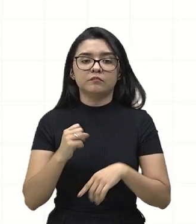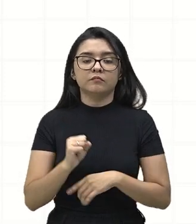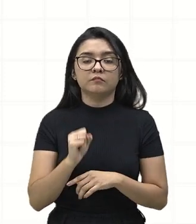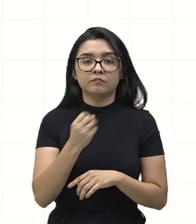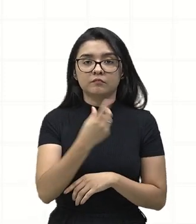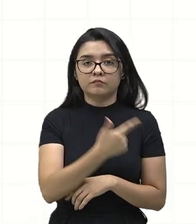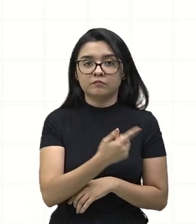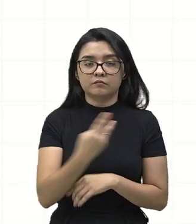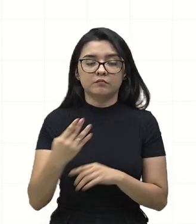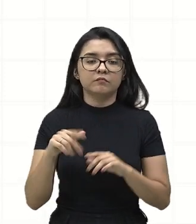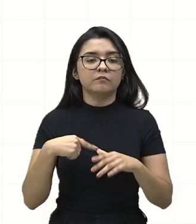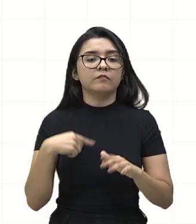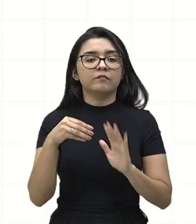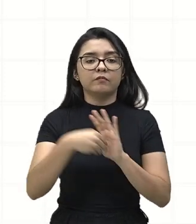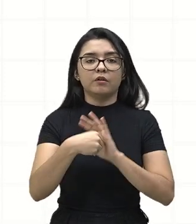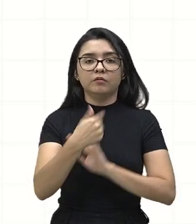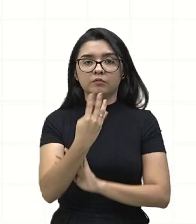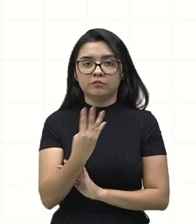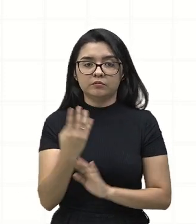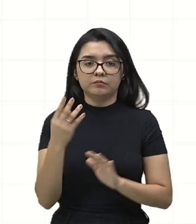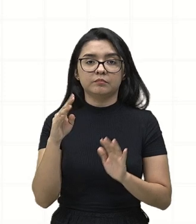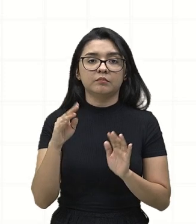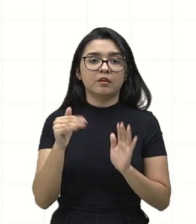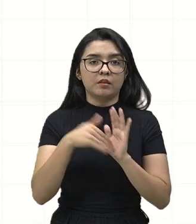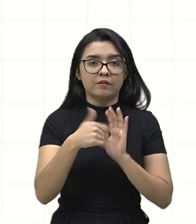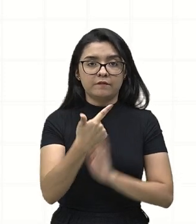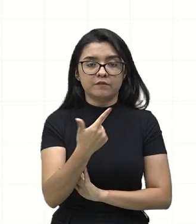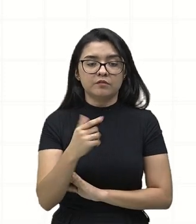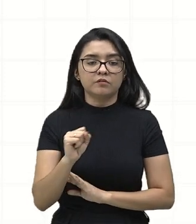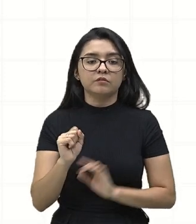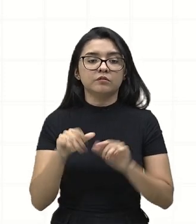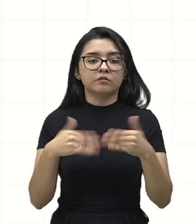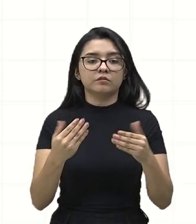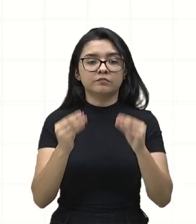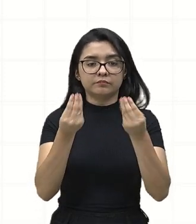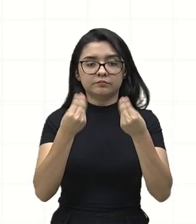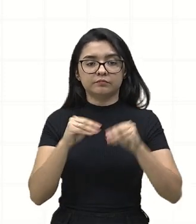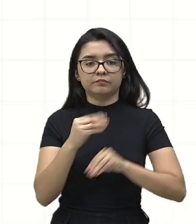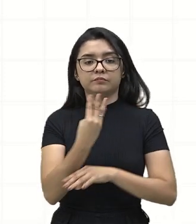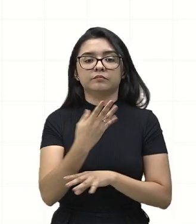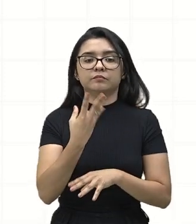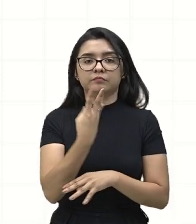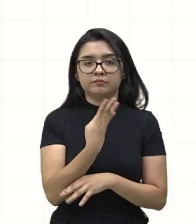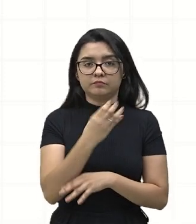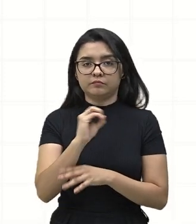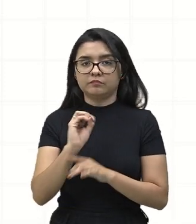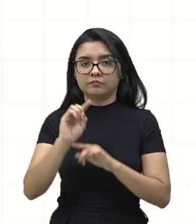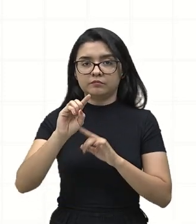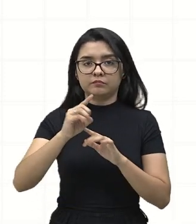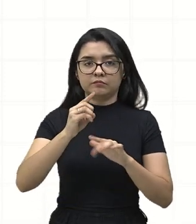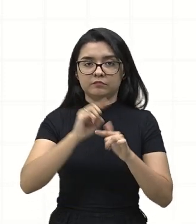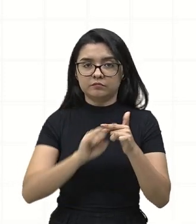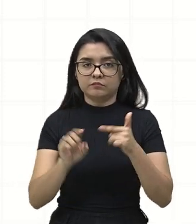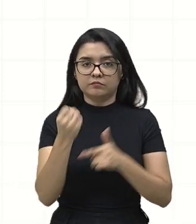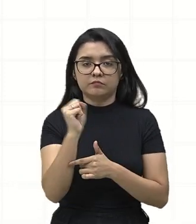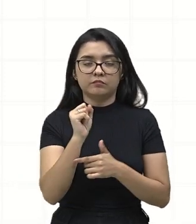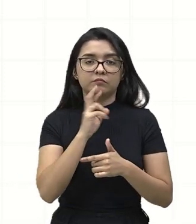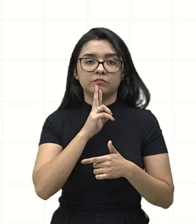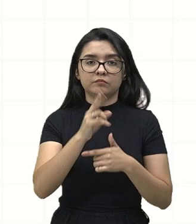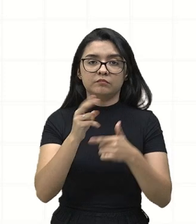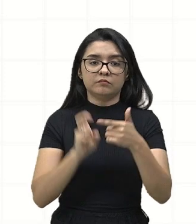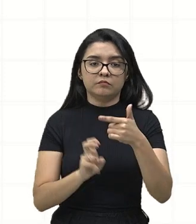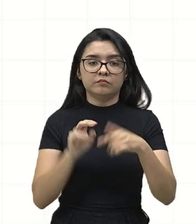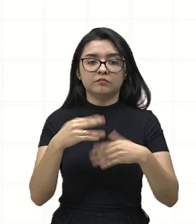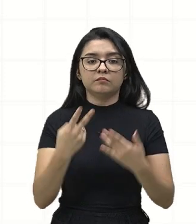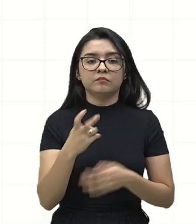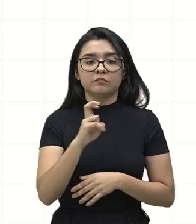Para 28 faltam 4. Agora a gente abaixa o 0 e fica 40 dividido por 8, que dá 5.